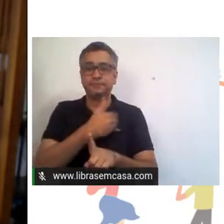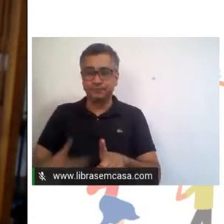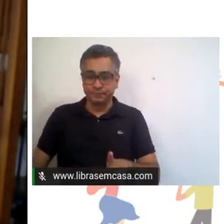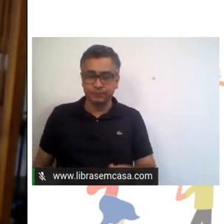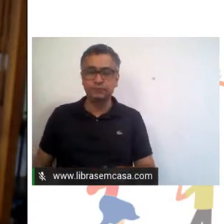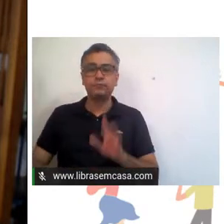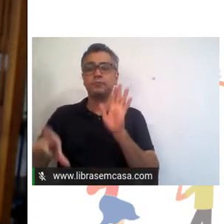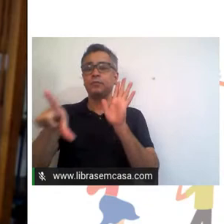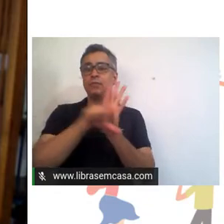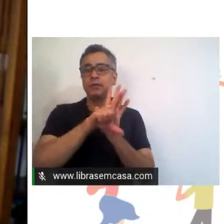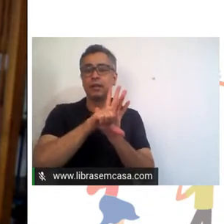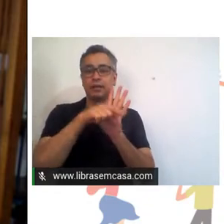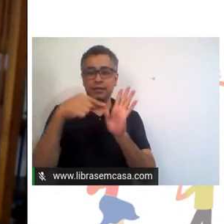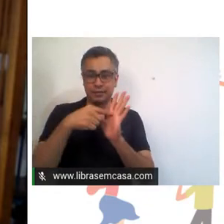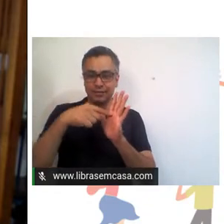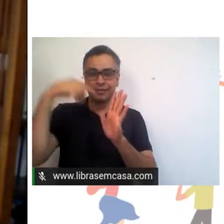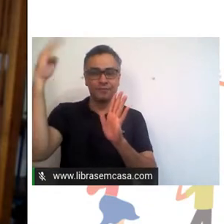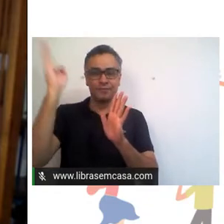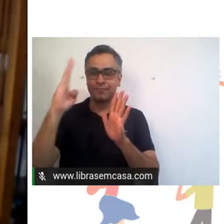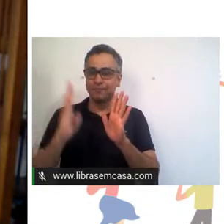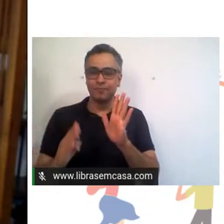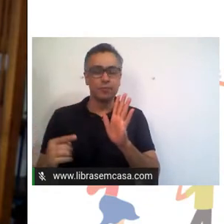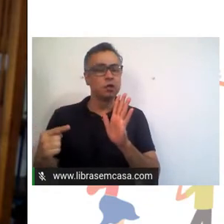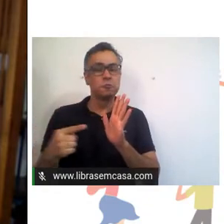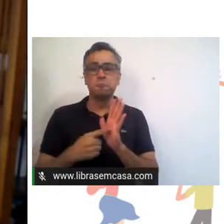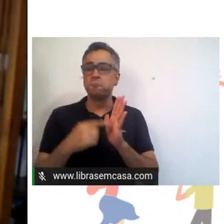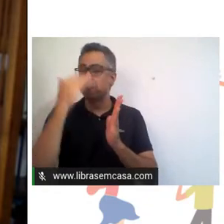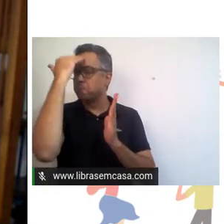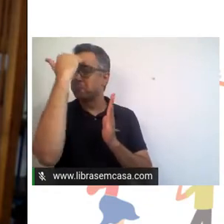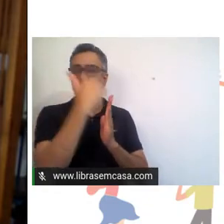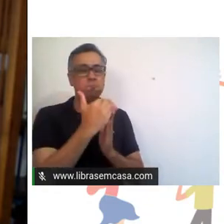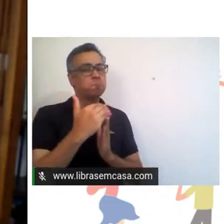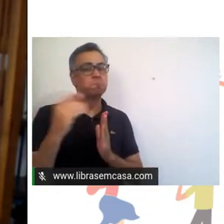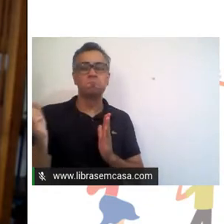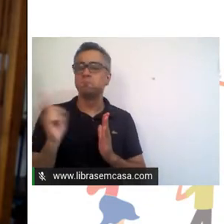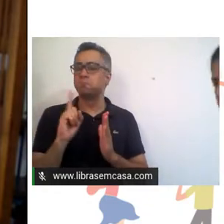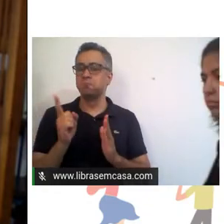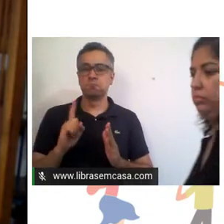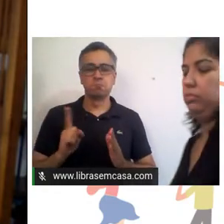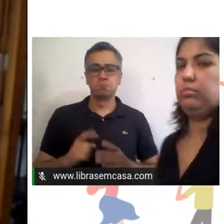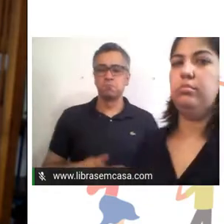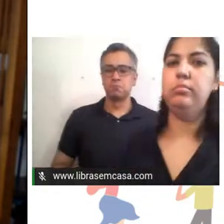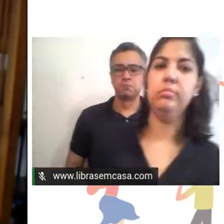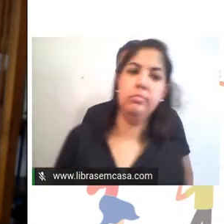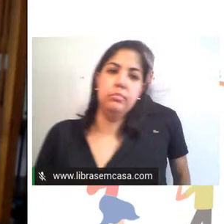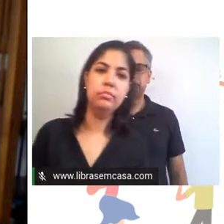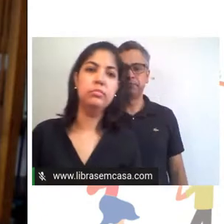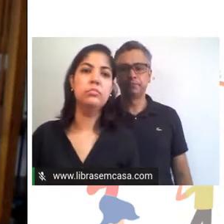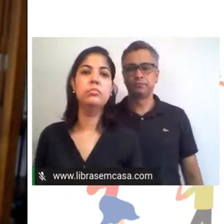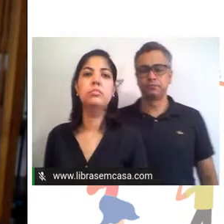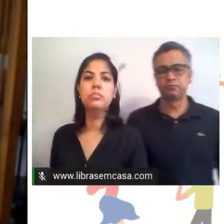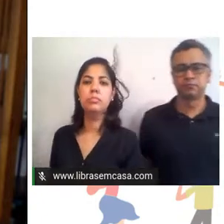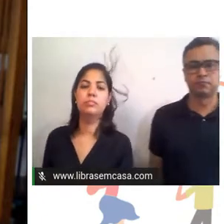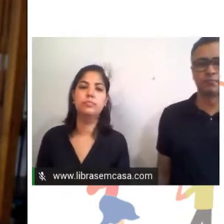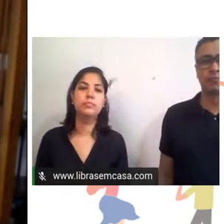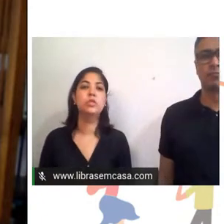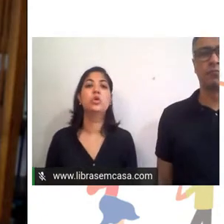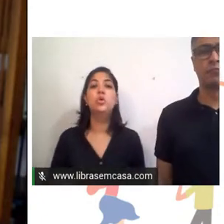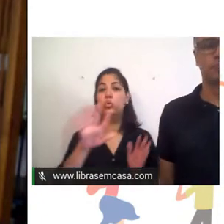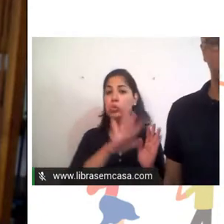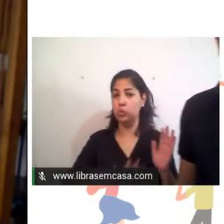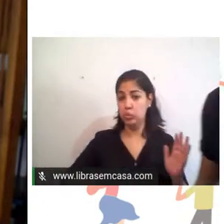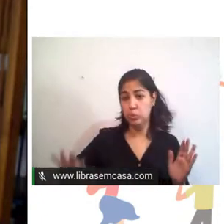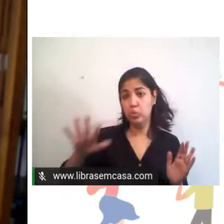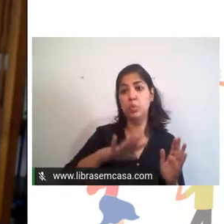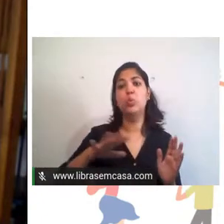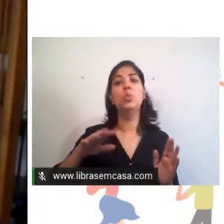que a lei no nosso país não está sendo cumprida em relação ao desmatamento da Amazônia. E como toda nação